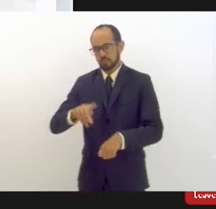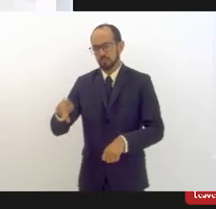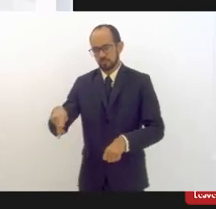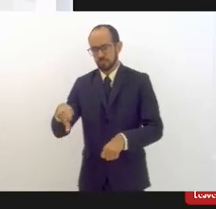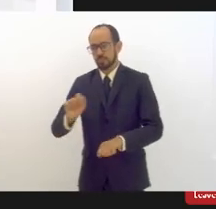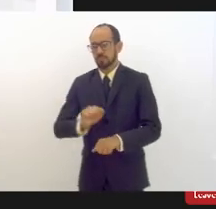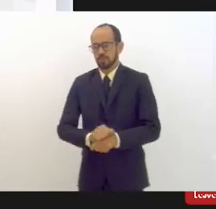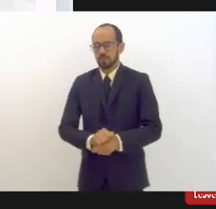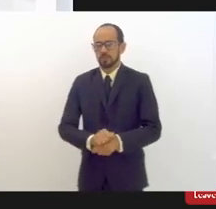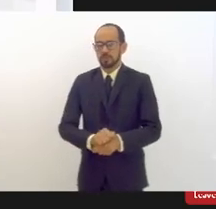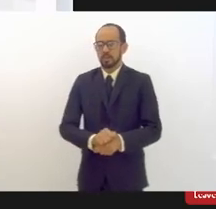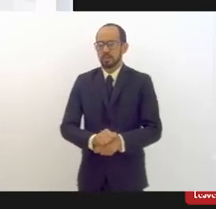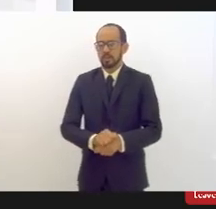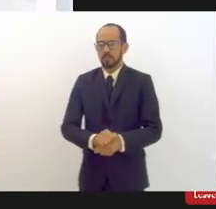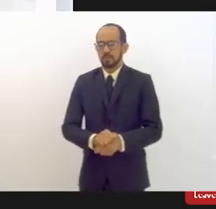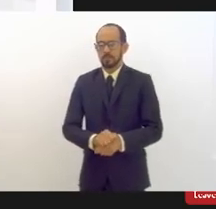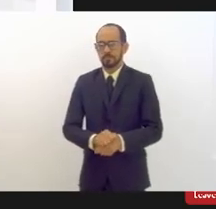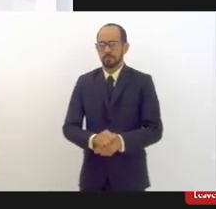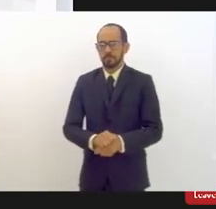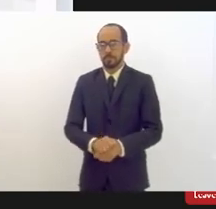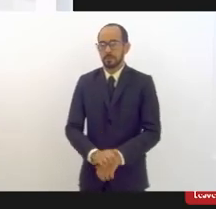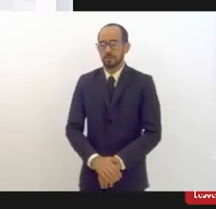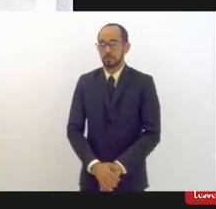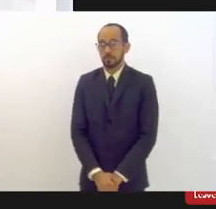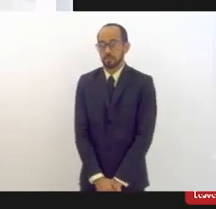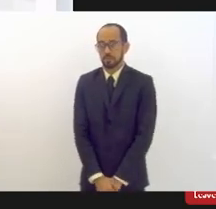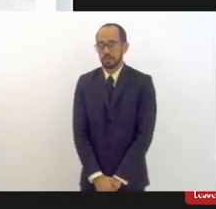item 4. Pode continuar?